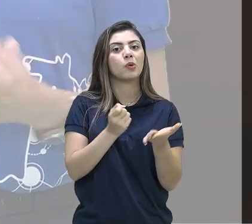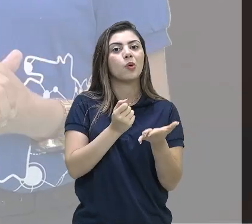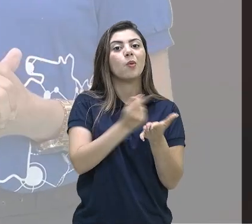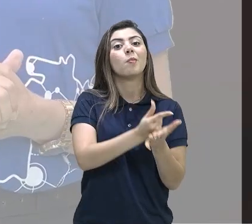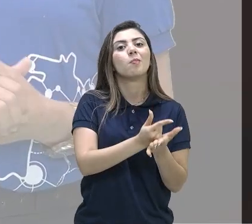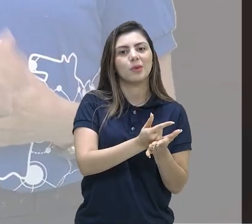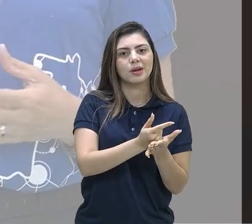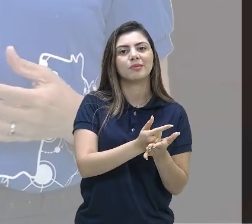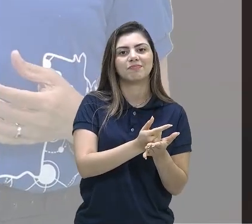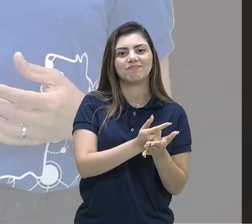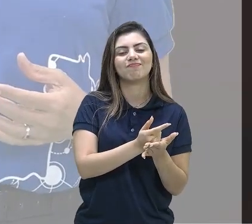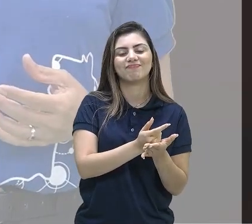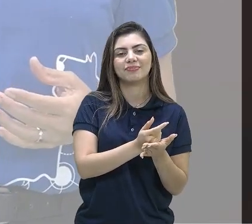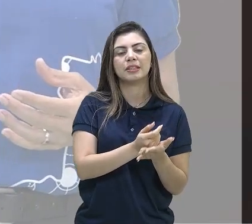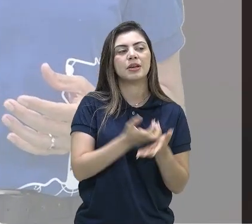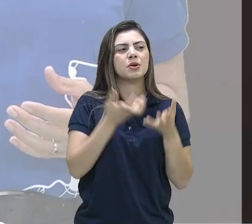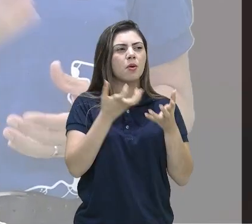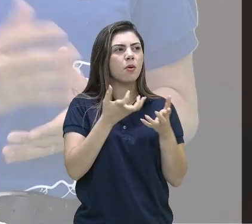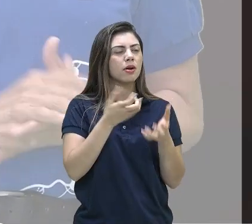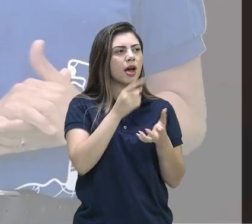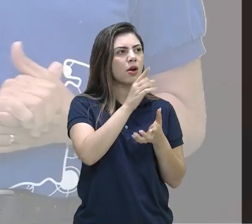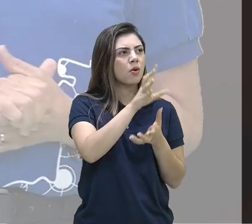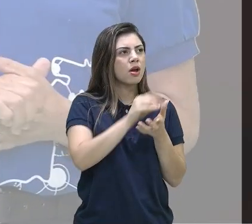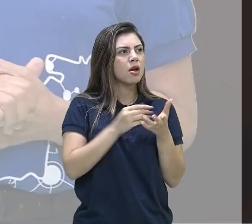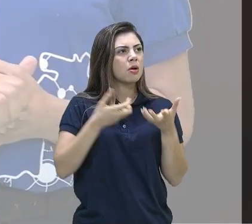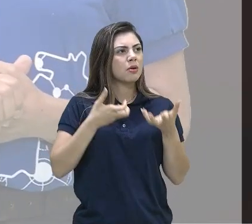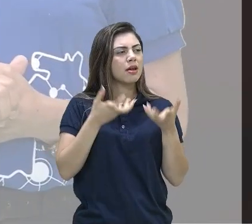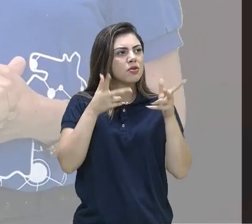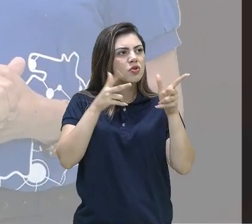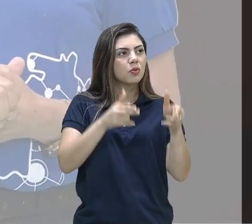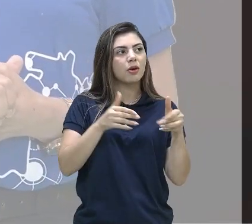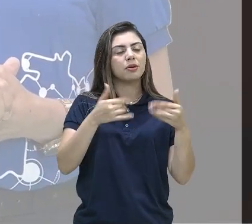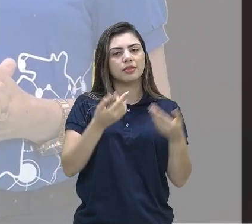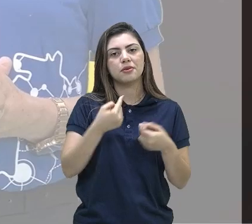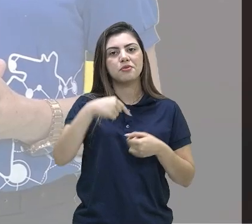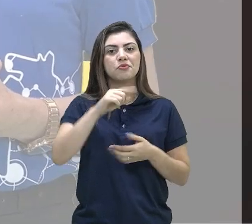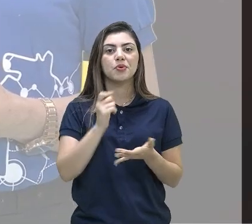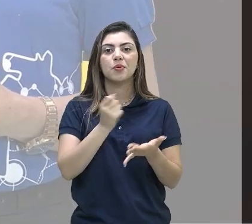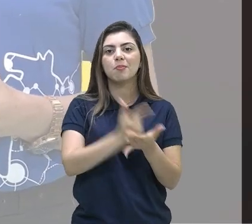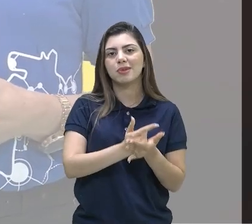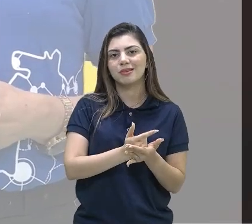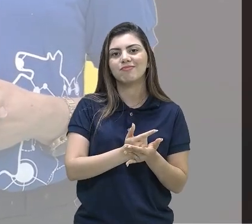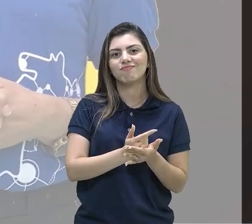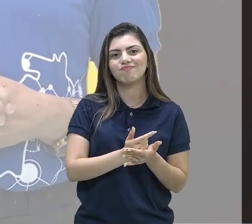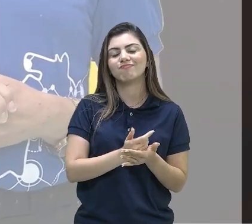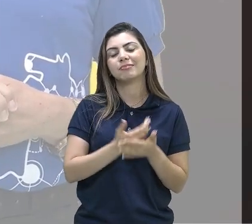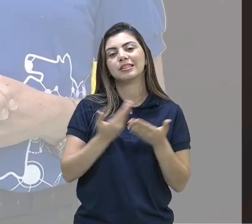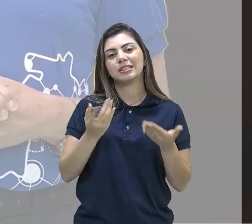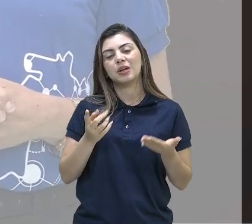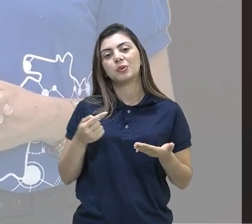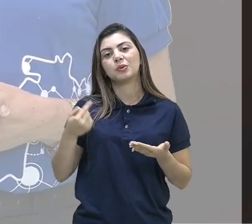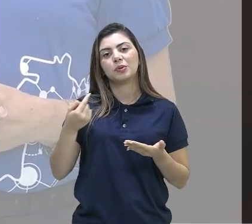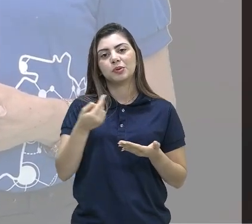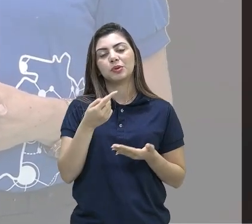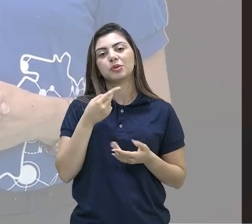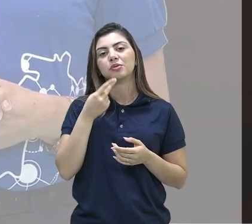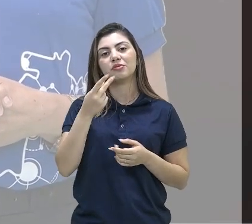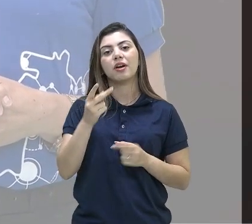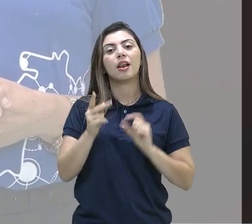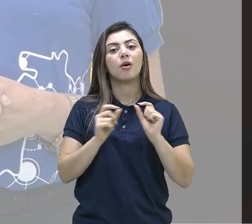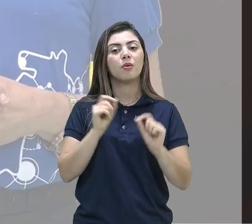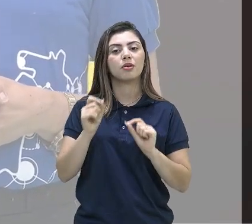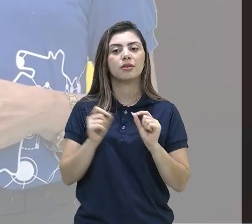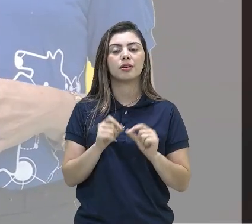gostar daquilo, a querer adquirir aquele produto. É por isso que nós podemos sim afirmar que